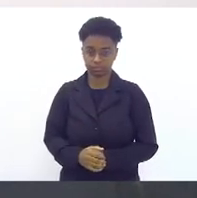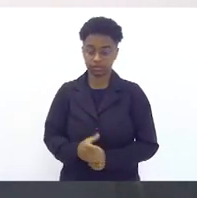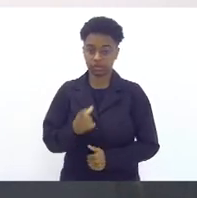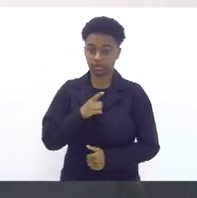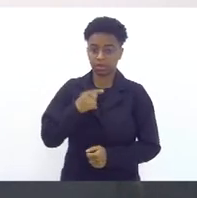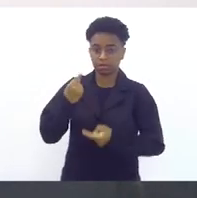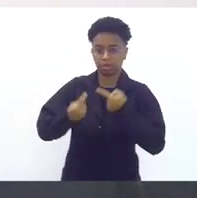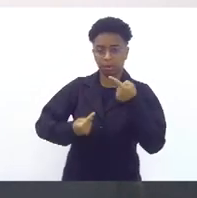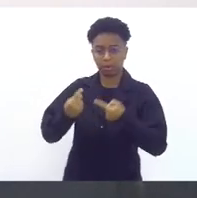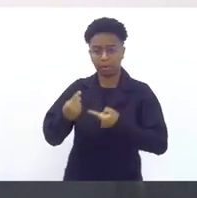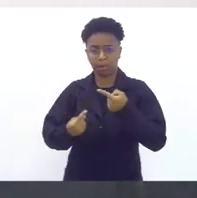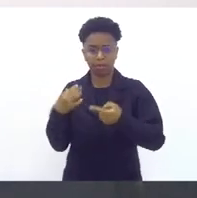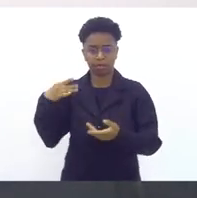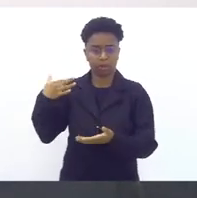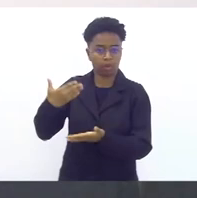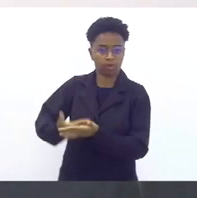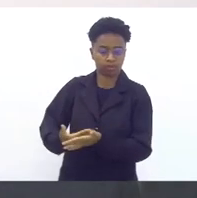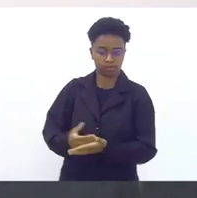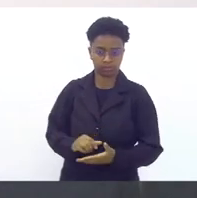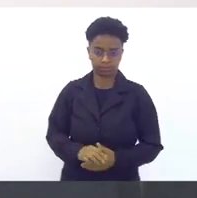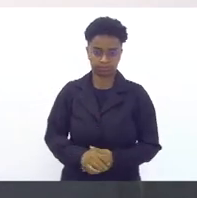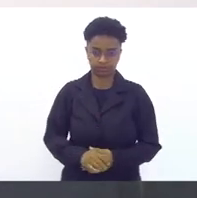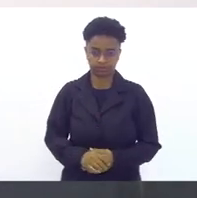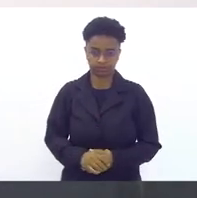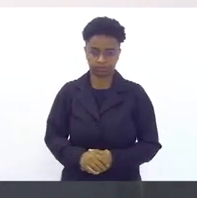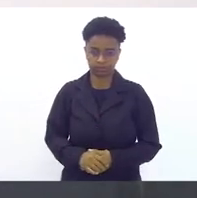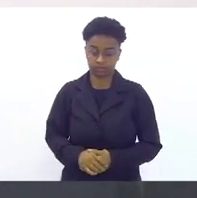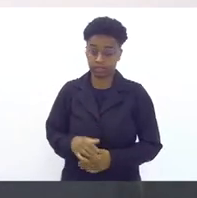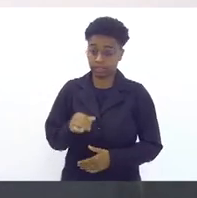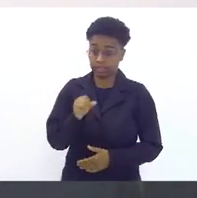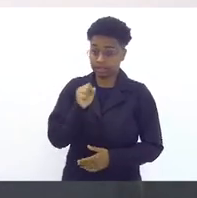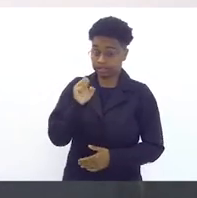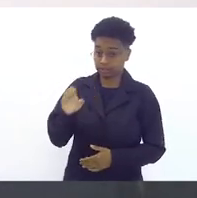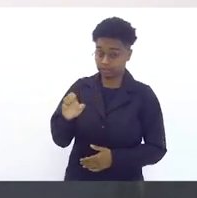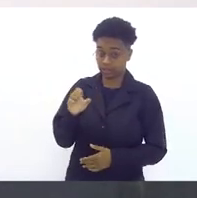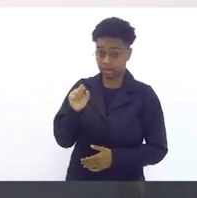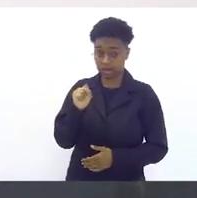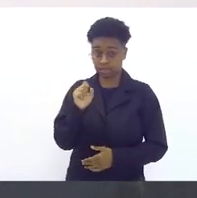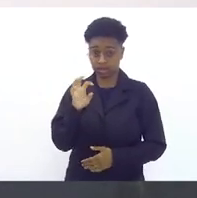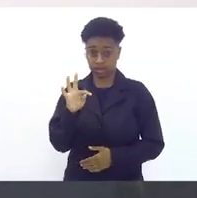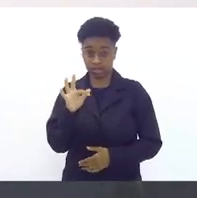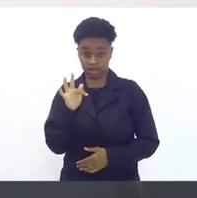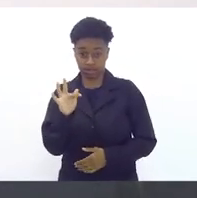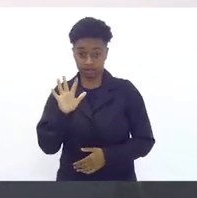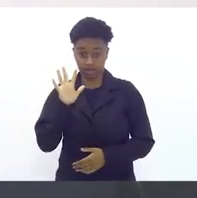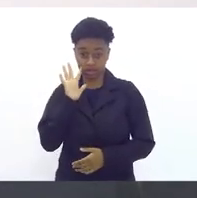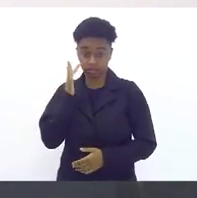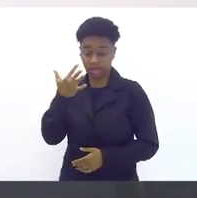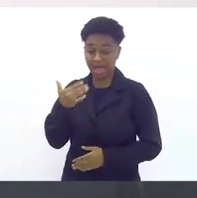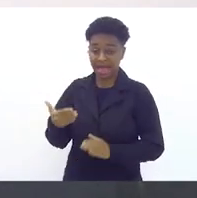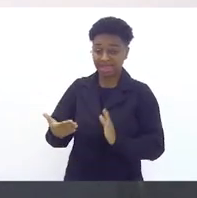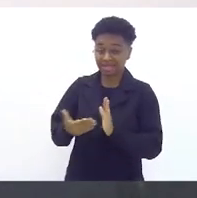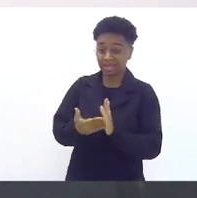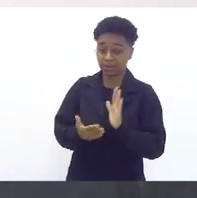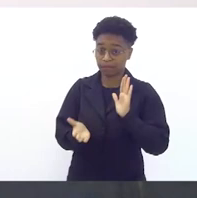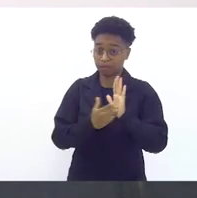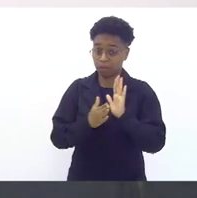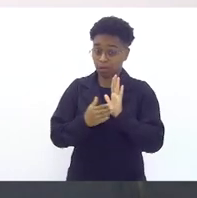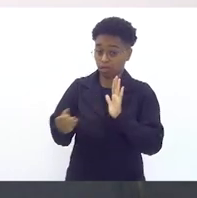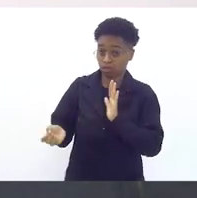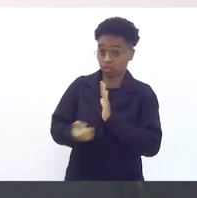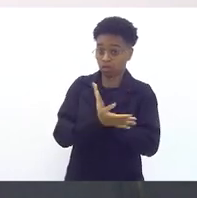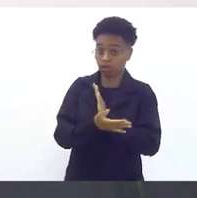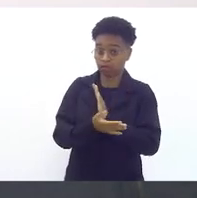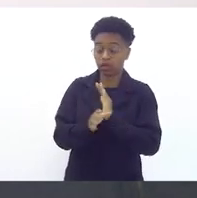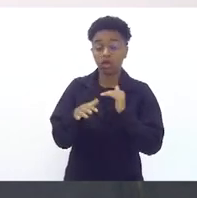discussão até hoje. Se da decisão do Supremo até o Estado propor um novo regime,